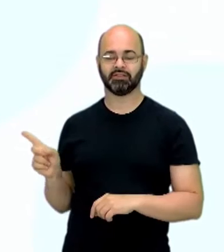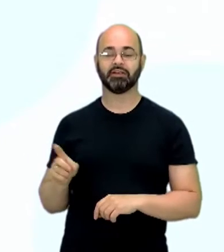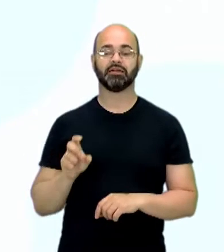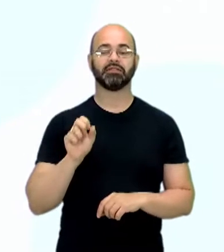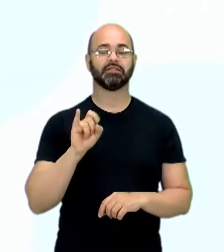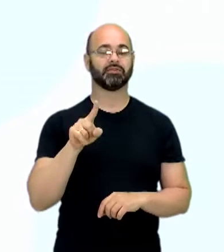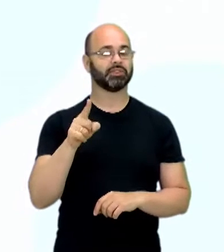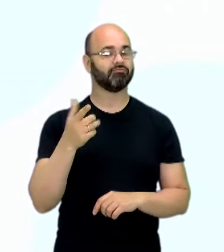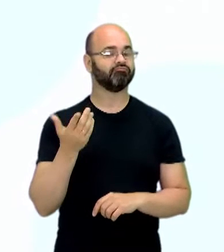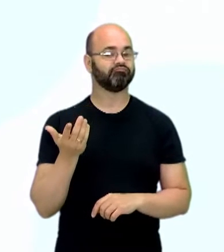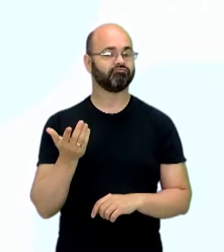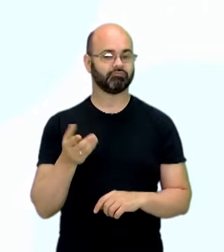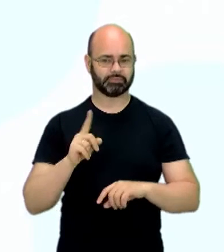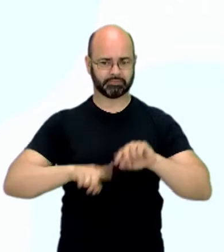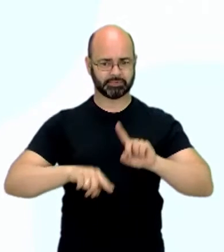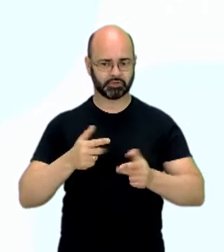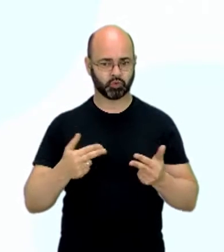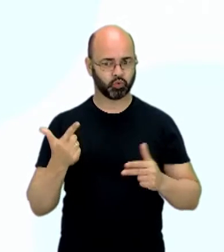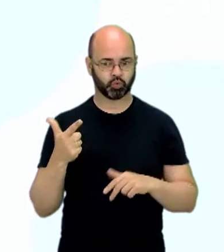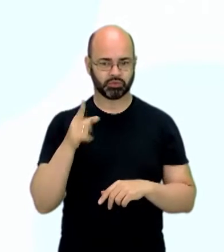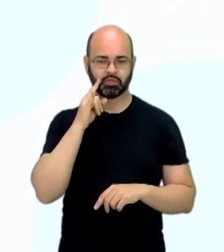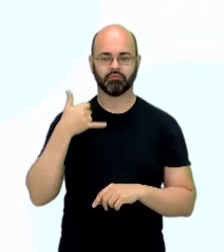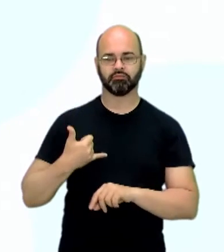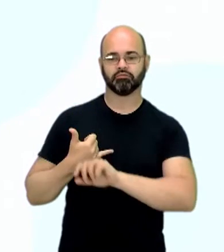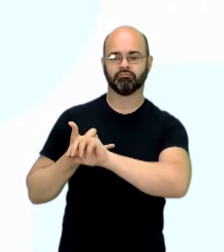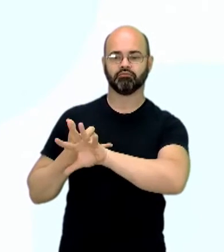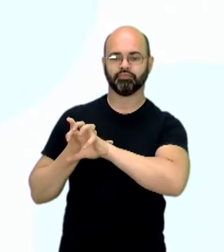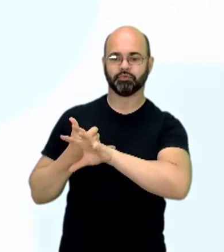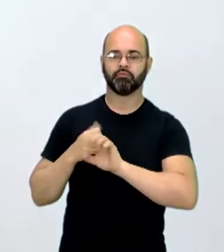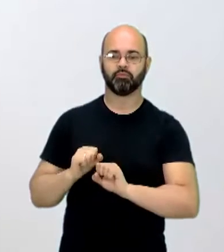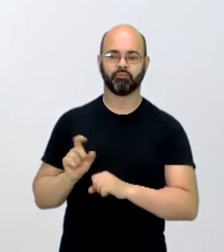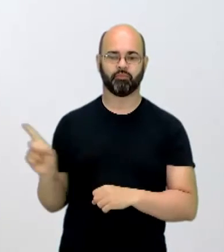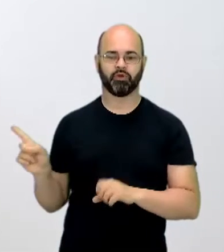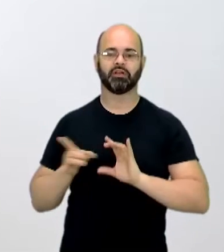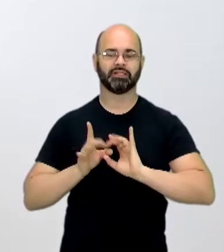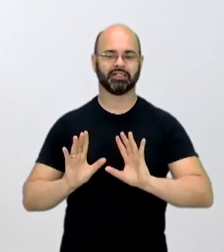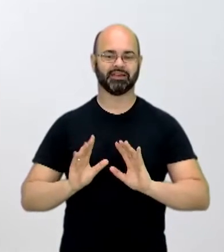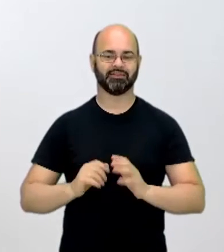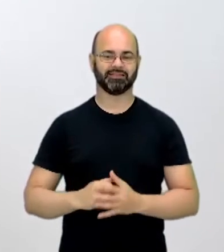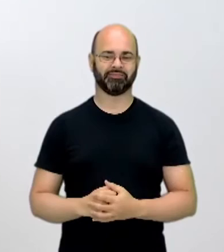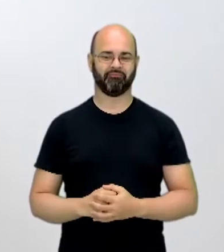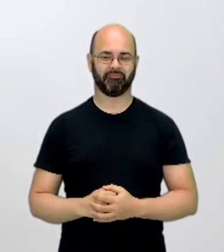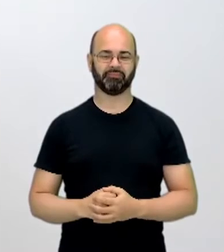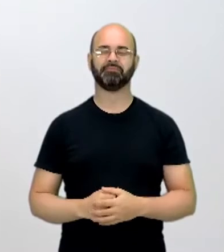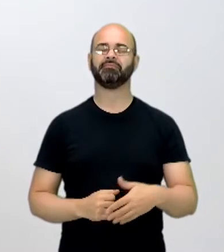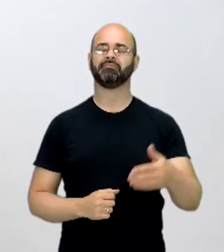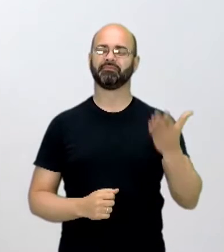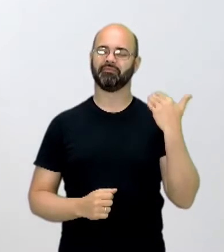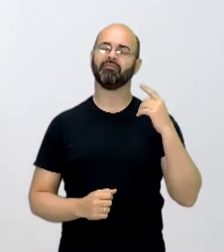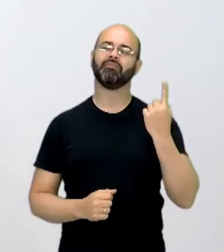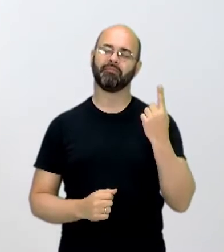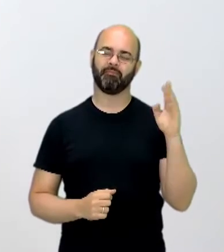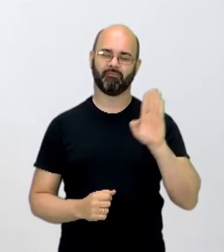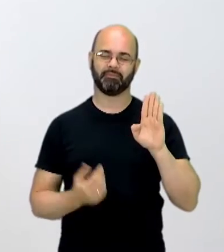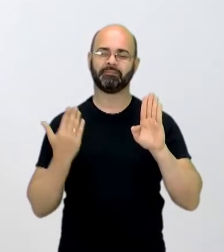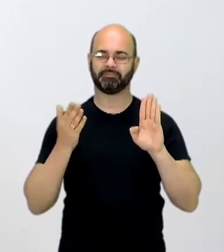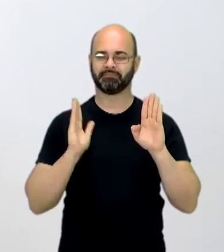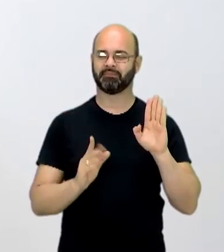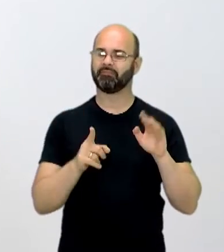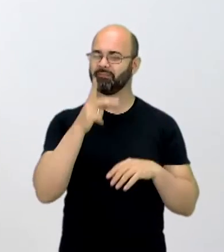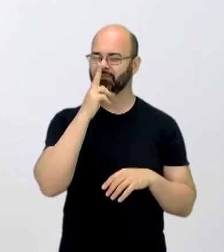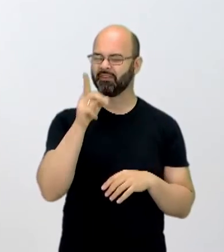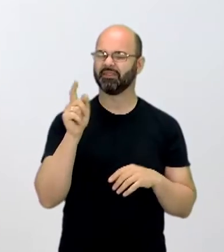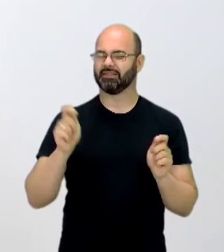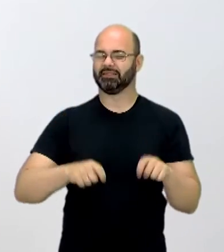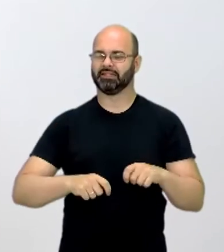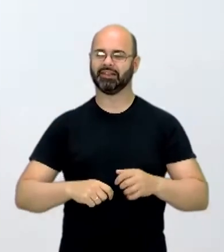tenha este material. Mas eu creio que você já tem, sim, a gente já trabalhou um bimestre com ele, então acho que já vai dar